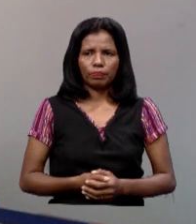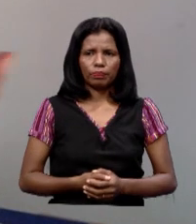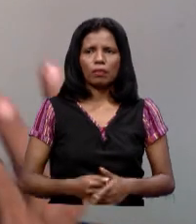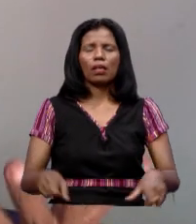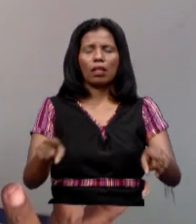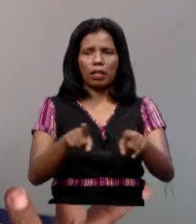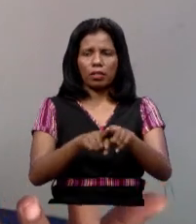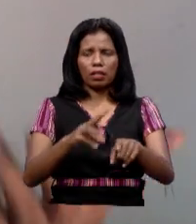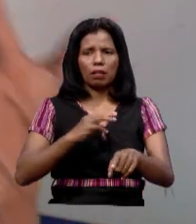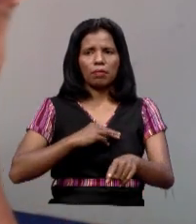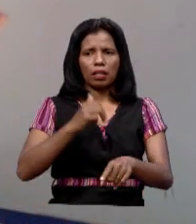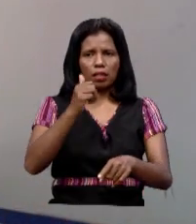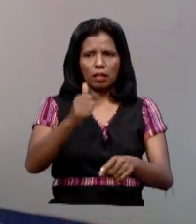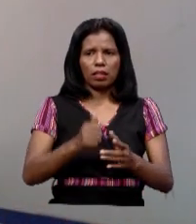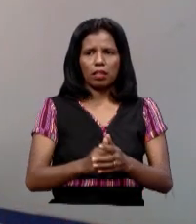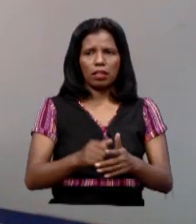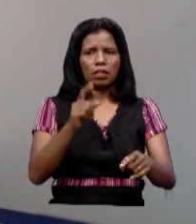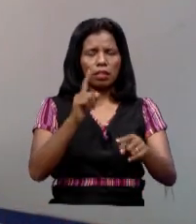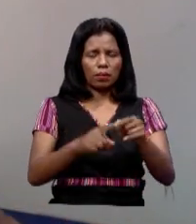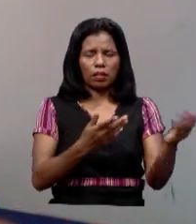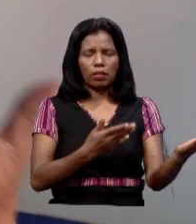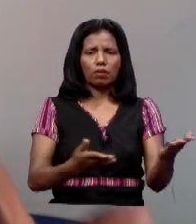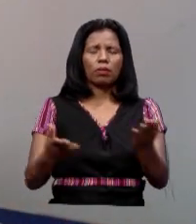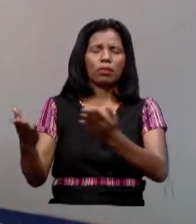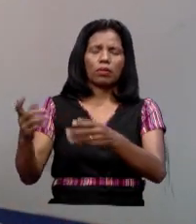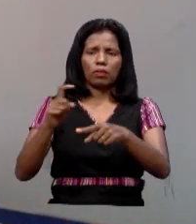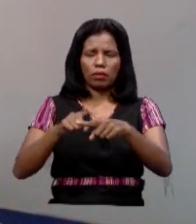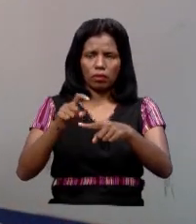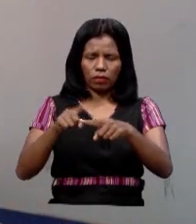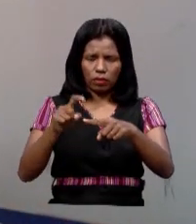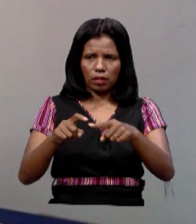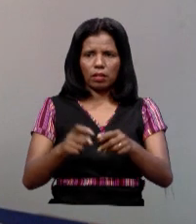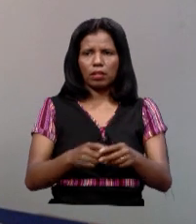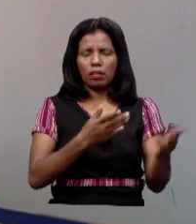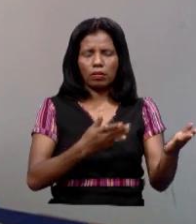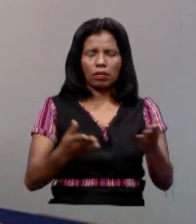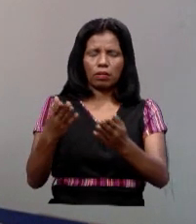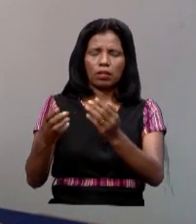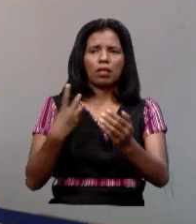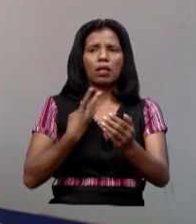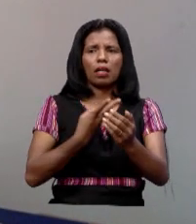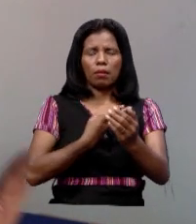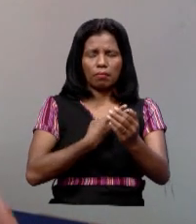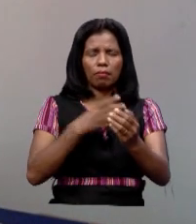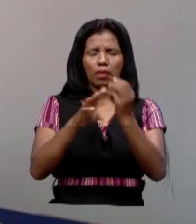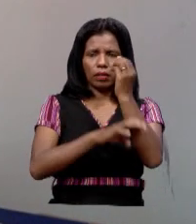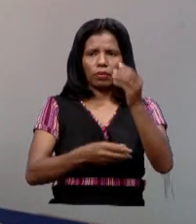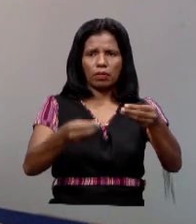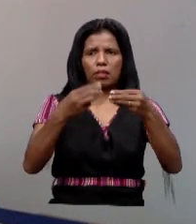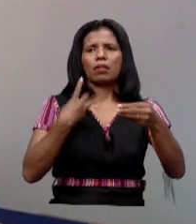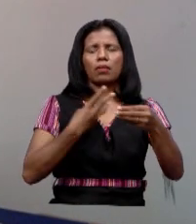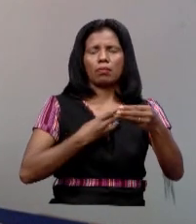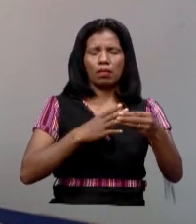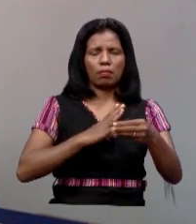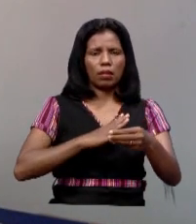Hanesan iha maliana. Sira im label lori for kili, im label lori fali batar mafu ami balibo. Label lori fari for kili me fu